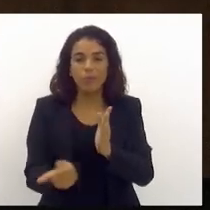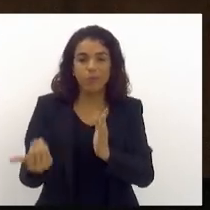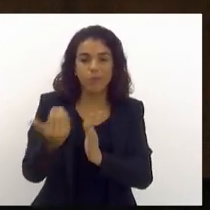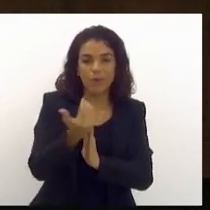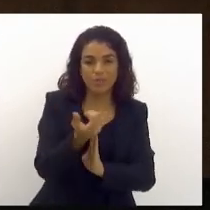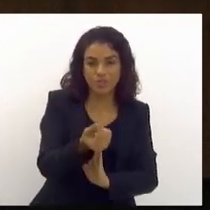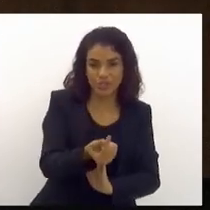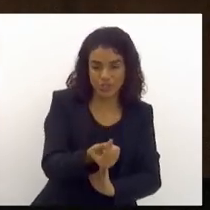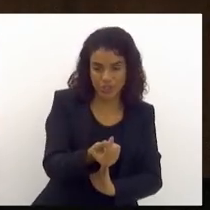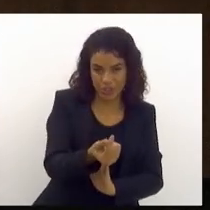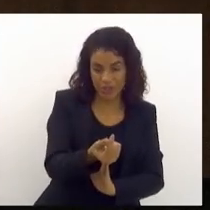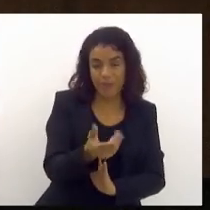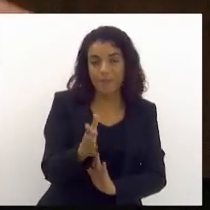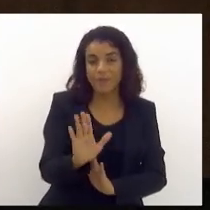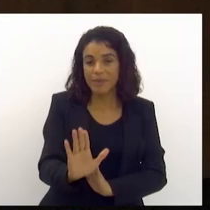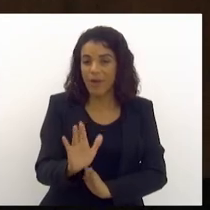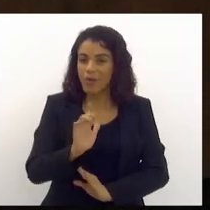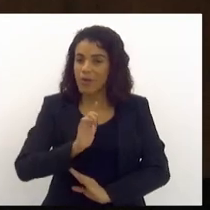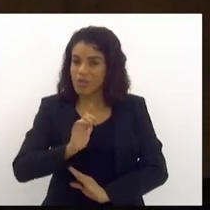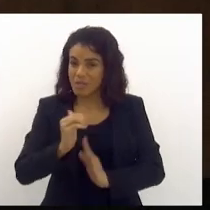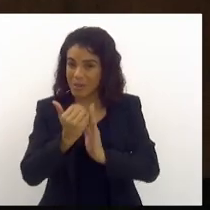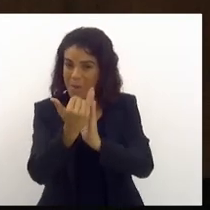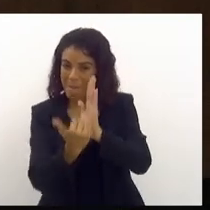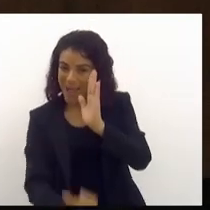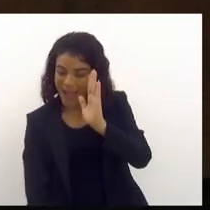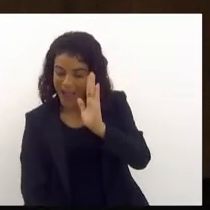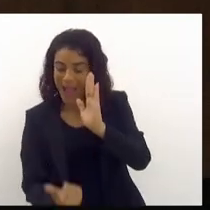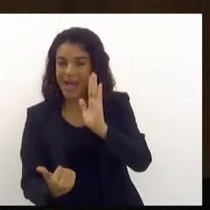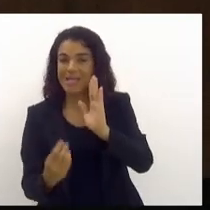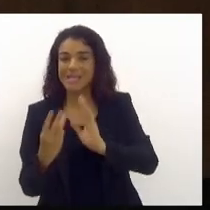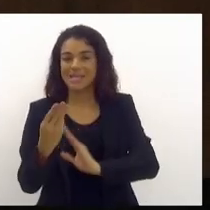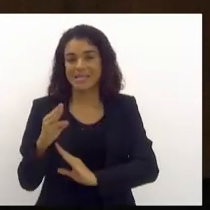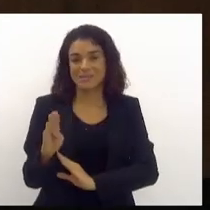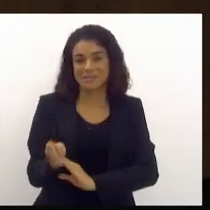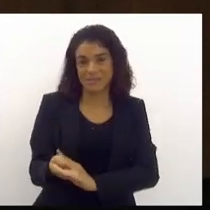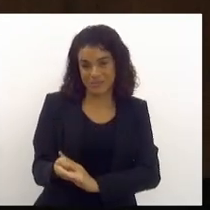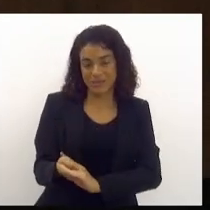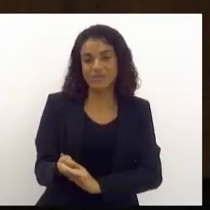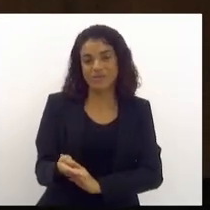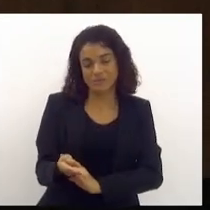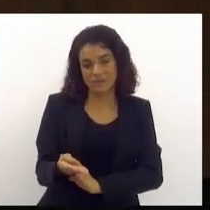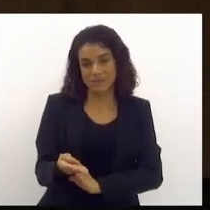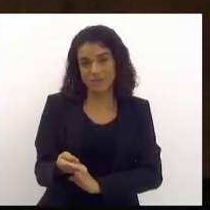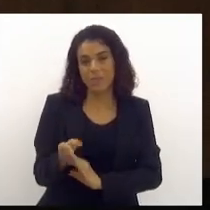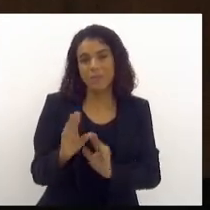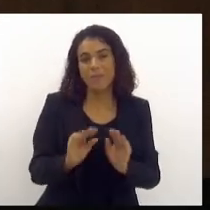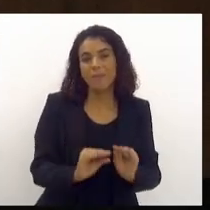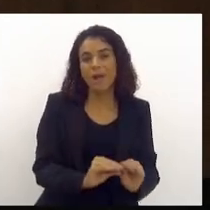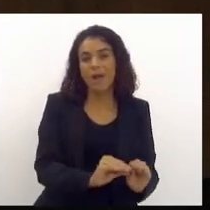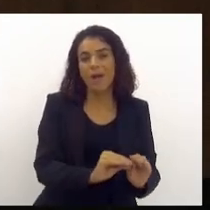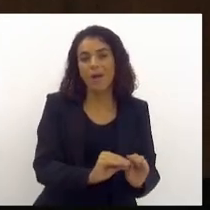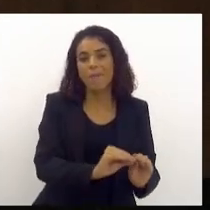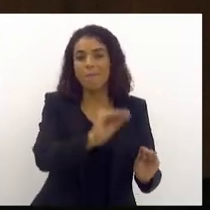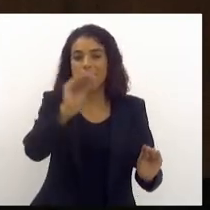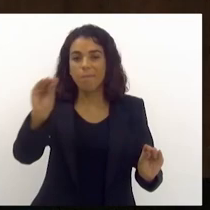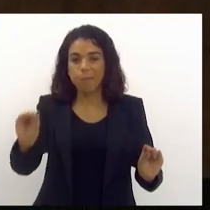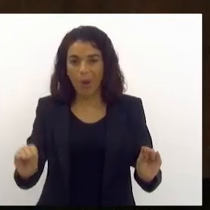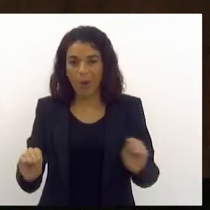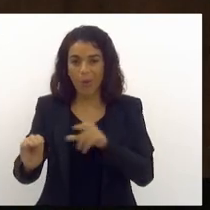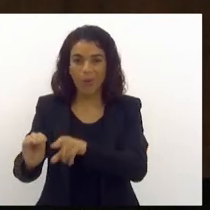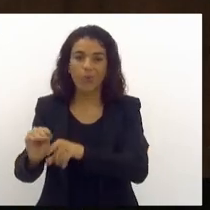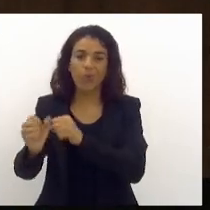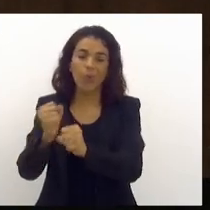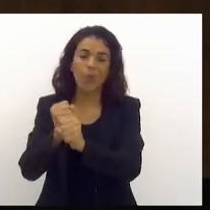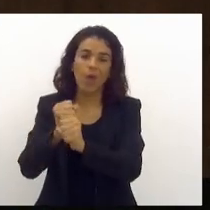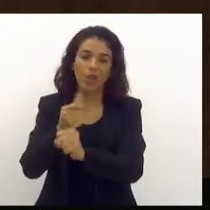não acontecesse, nós íamos ter um déficit, pelo menos 3 bilhões, para agravar a crise de